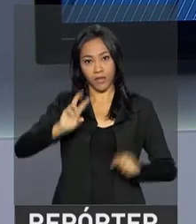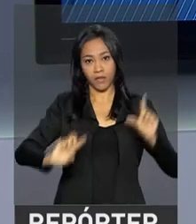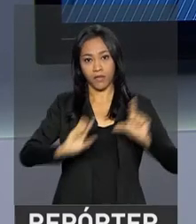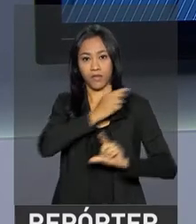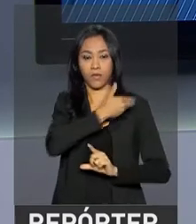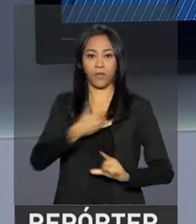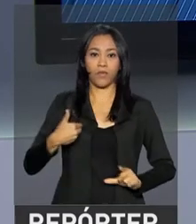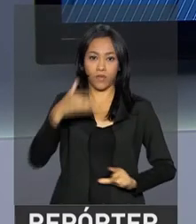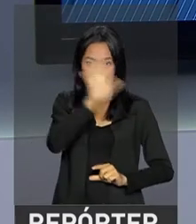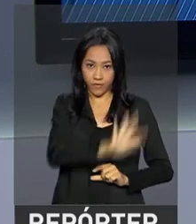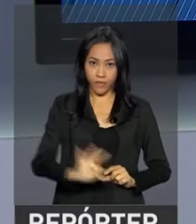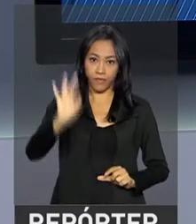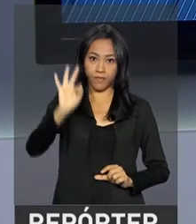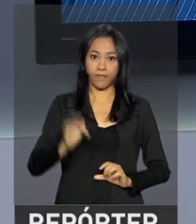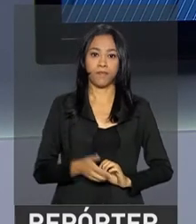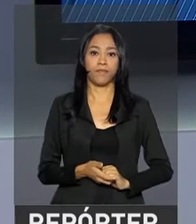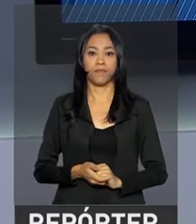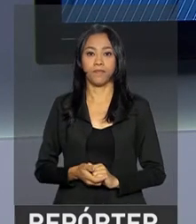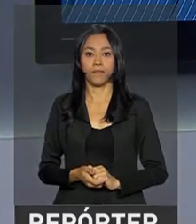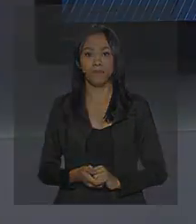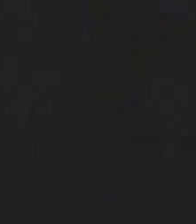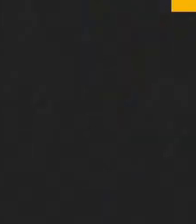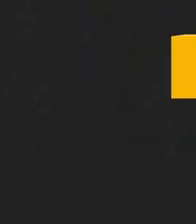nbr a tv do governo federal